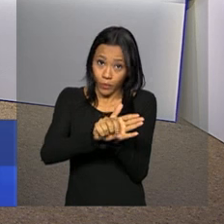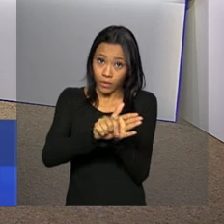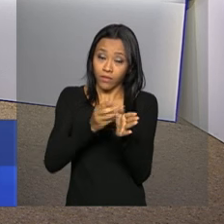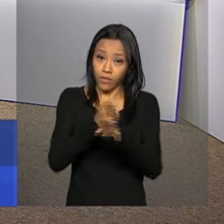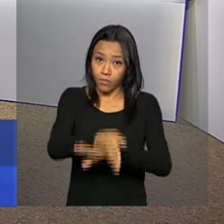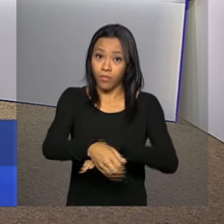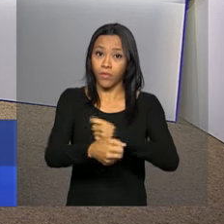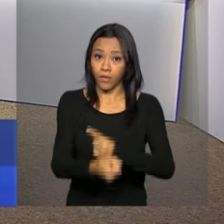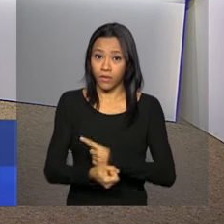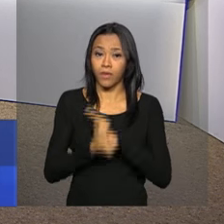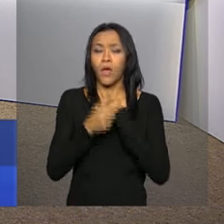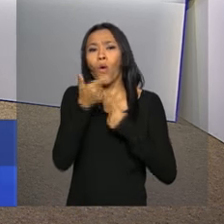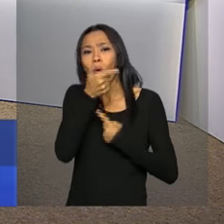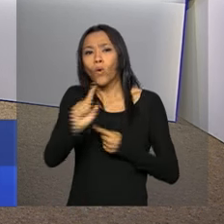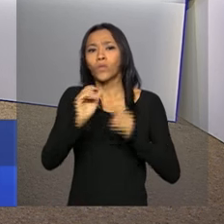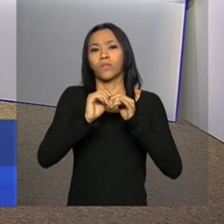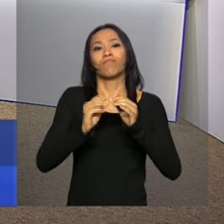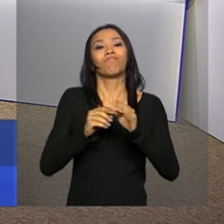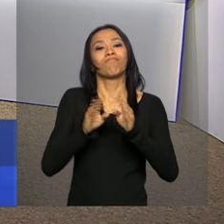twitter.com/tvnbr e